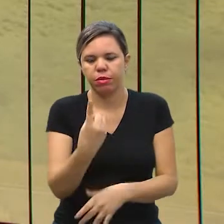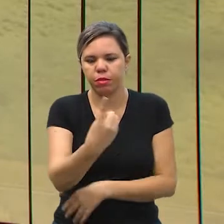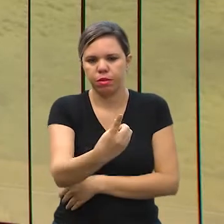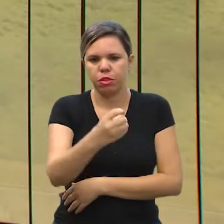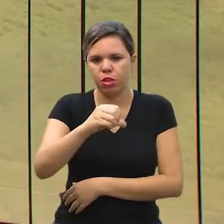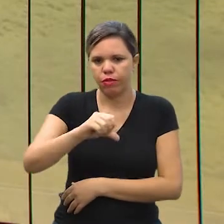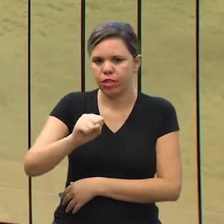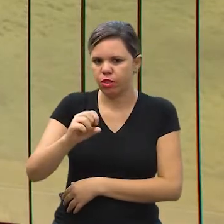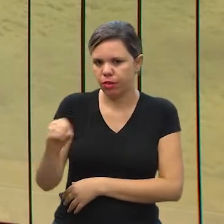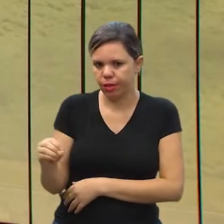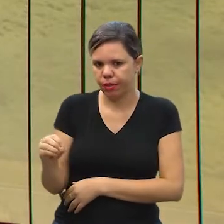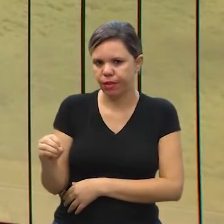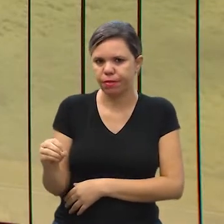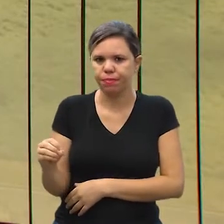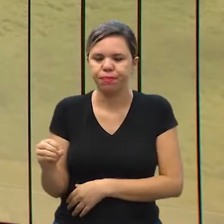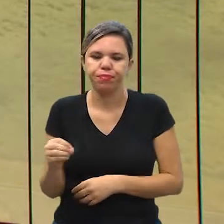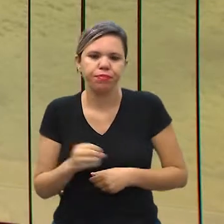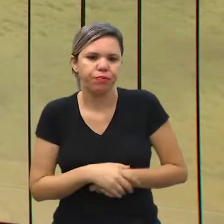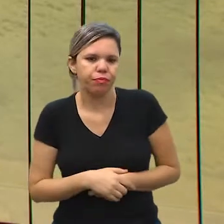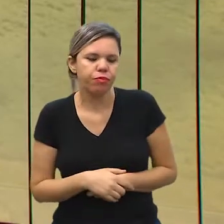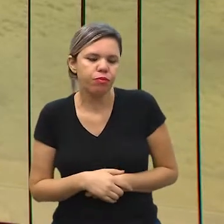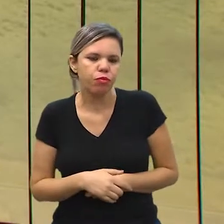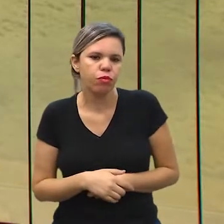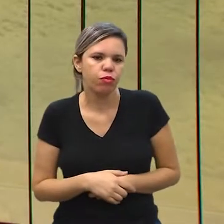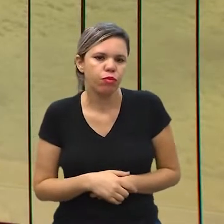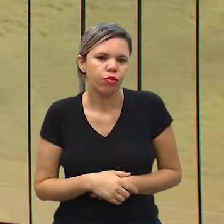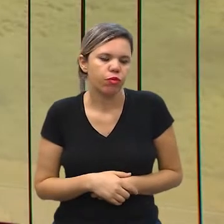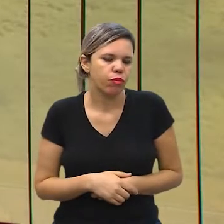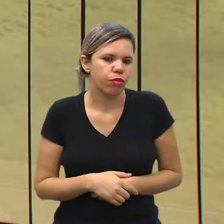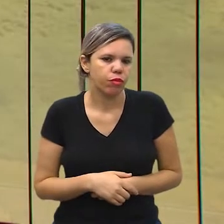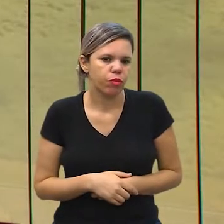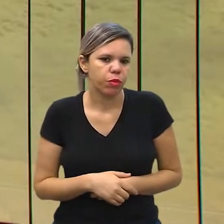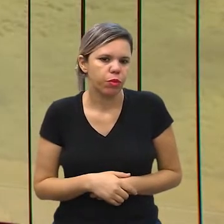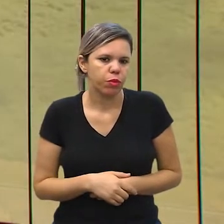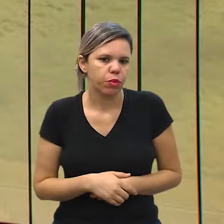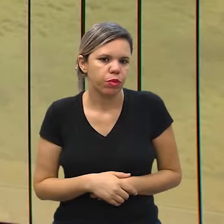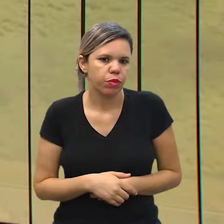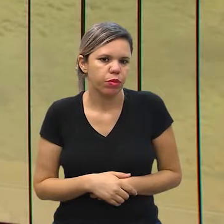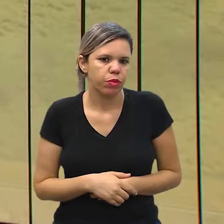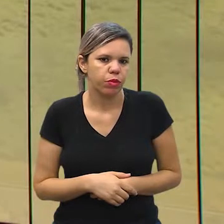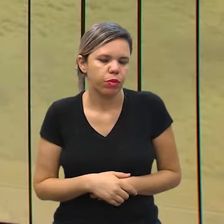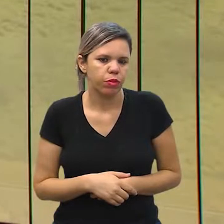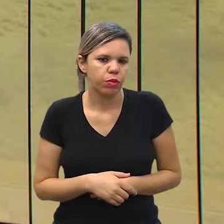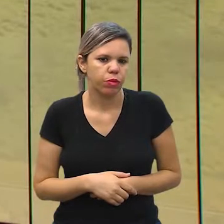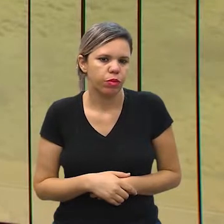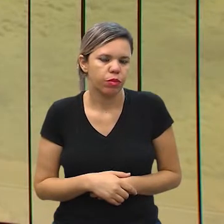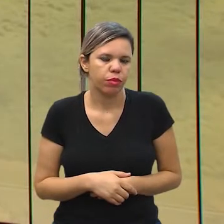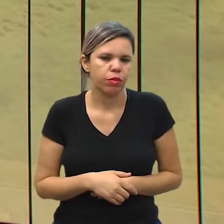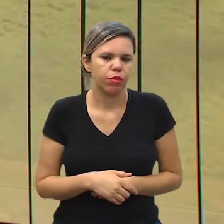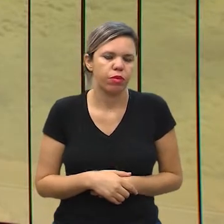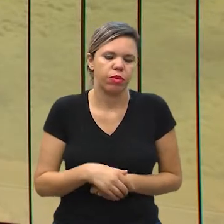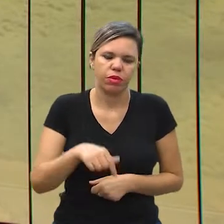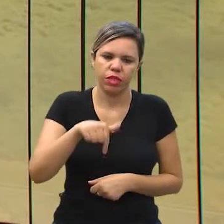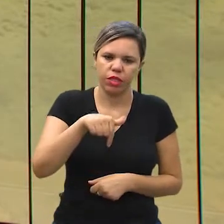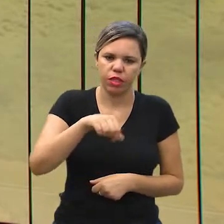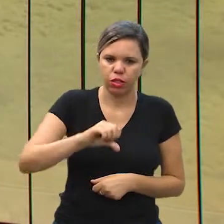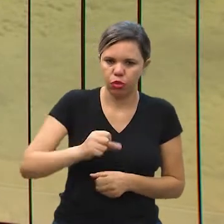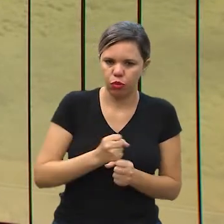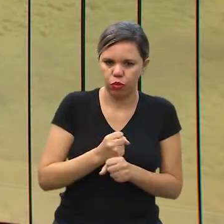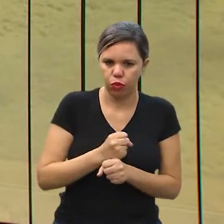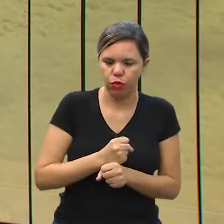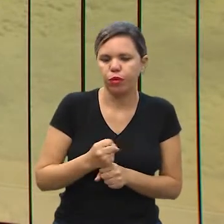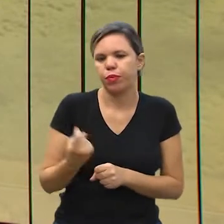em 1980 o o o melhor de 79